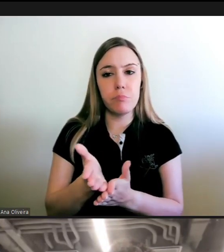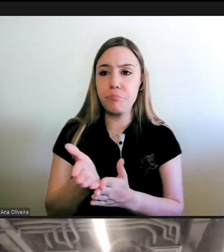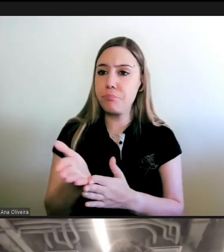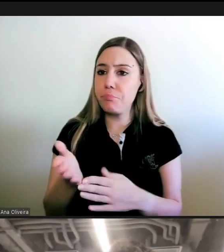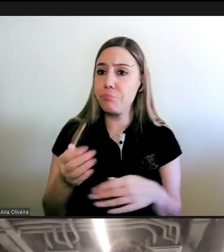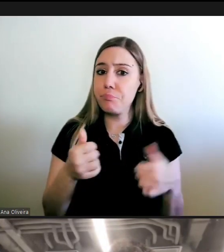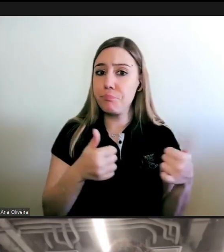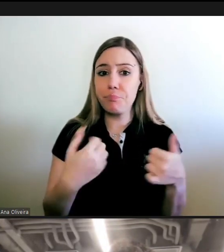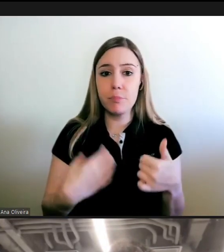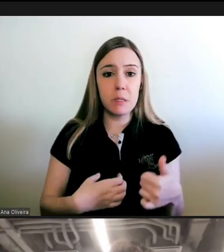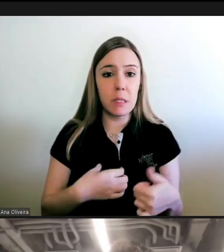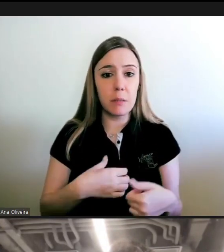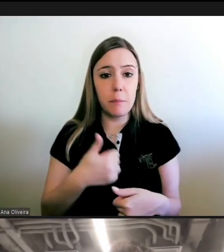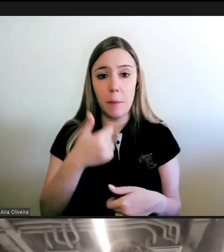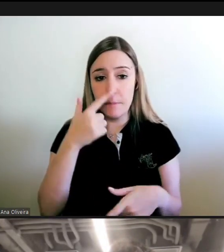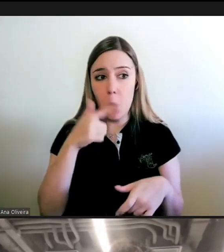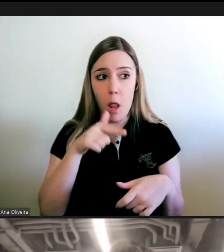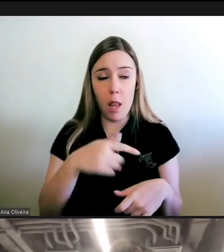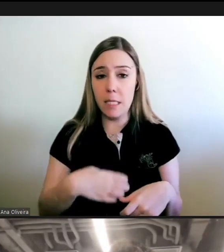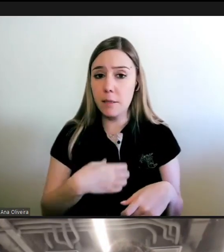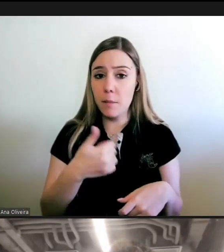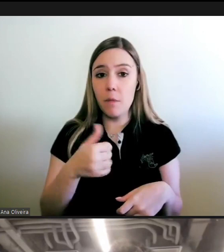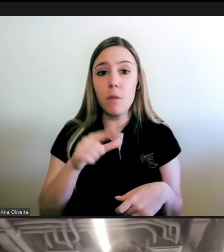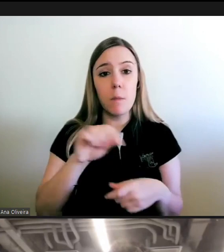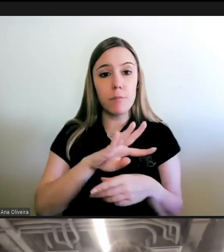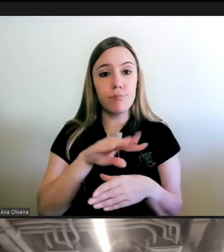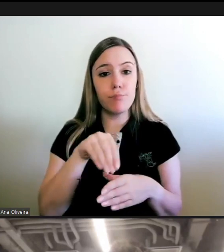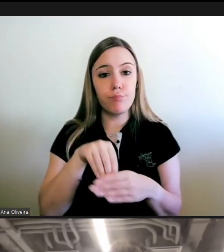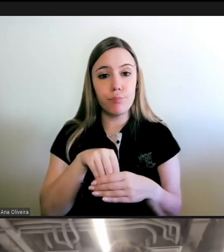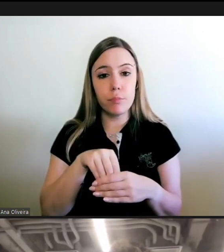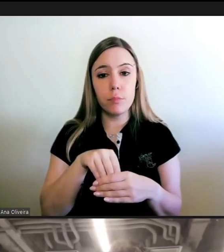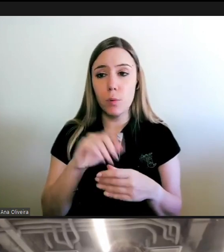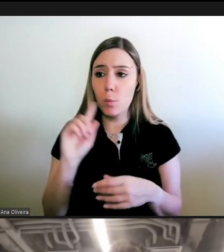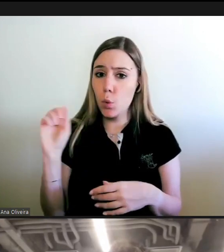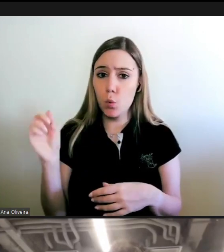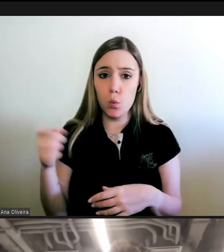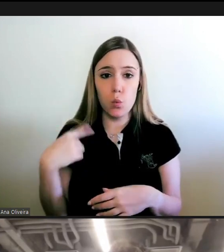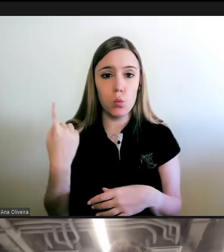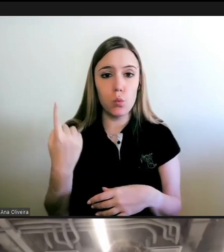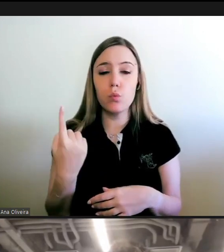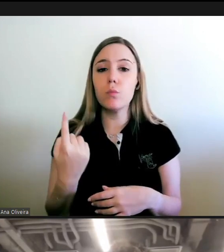confortáveis e inclusivos para todos.